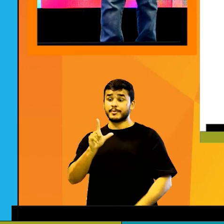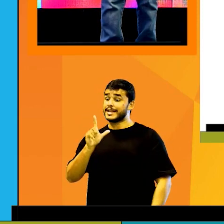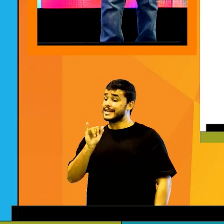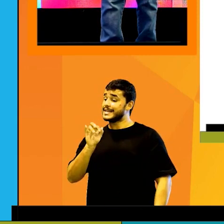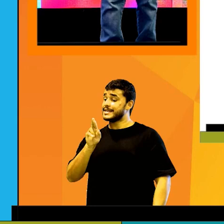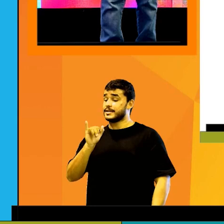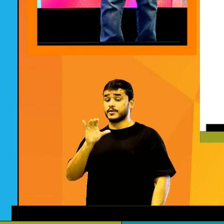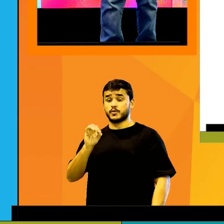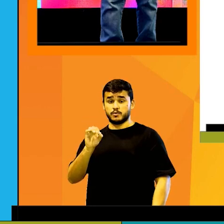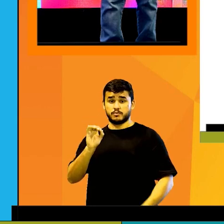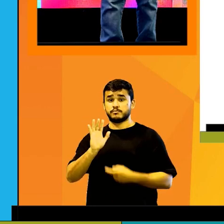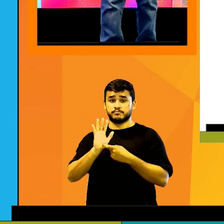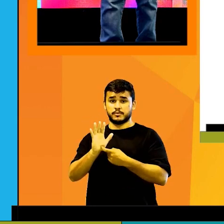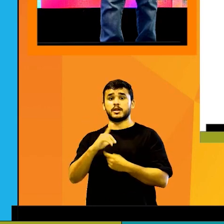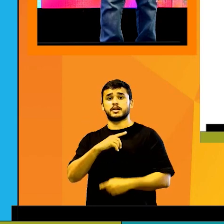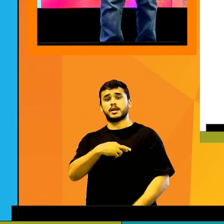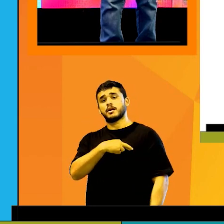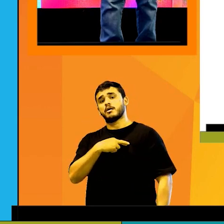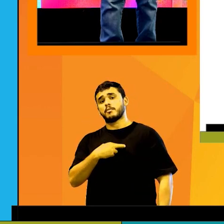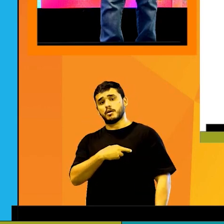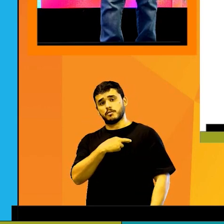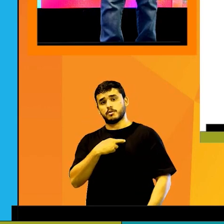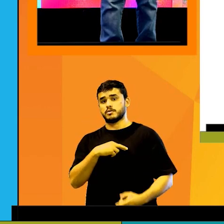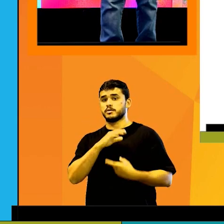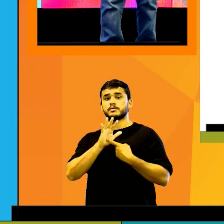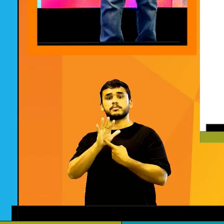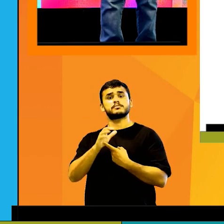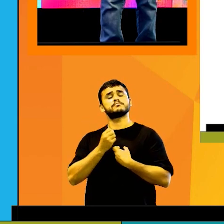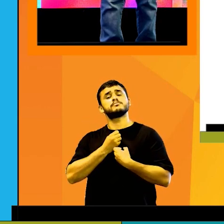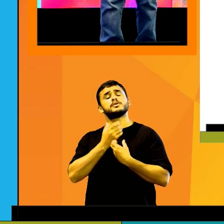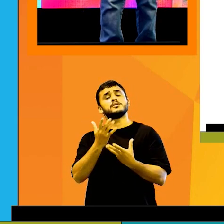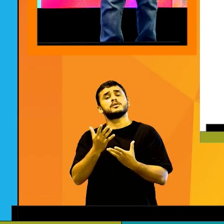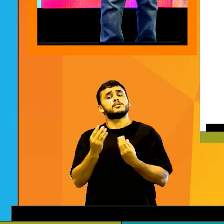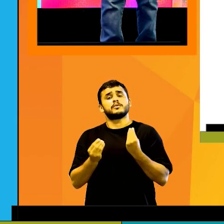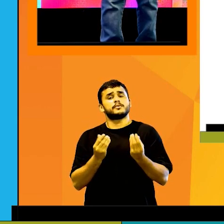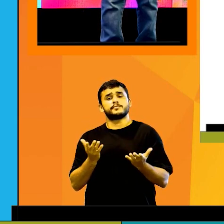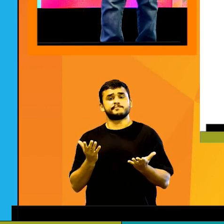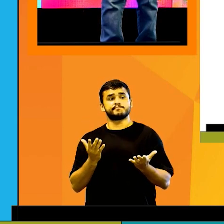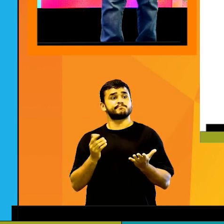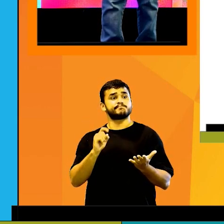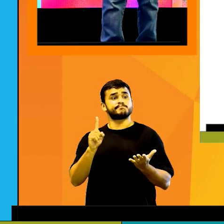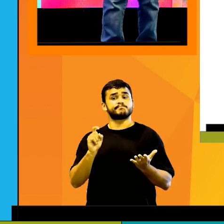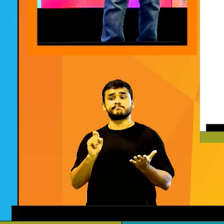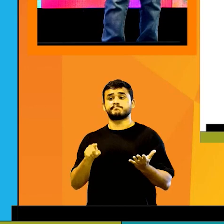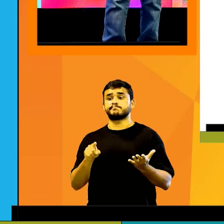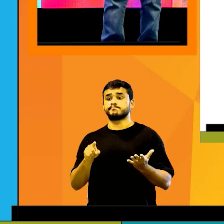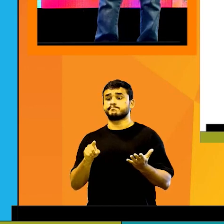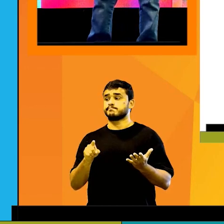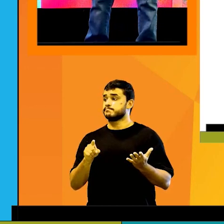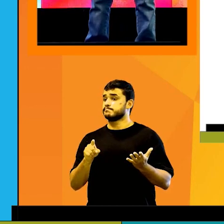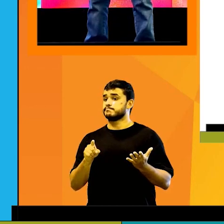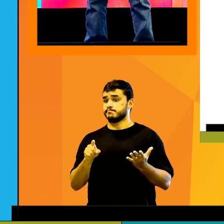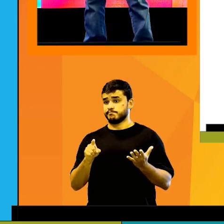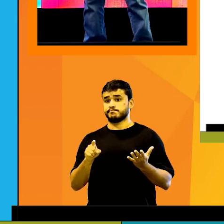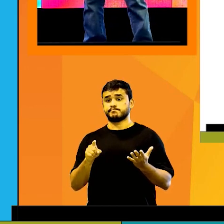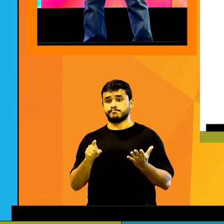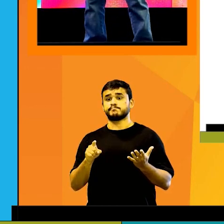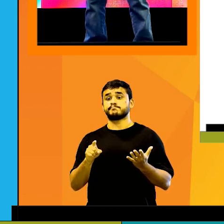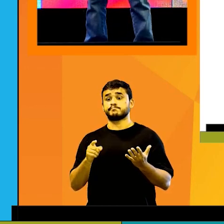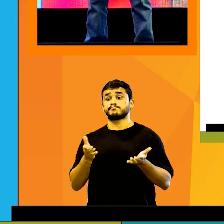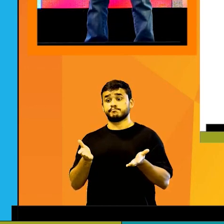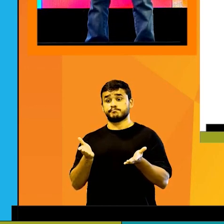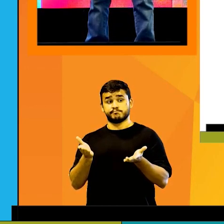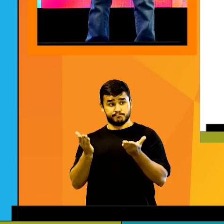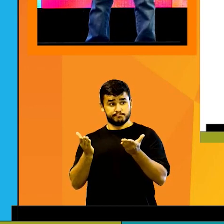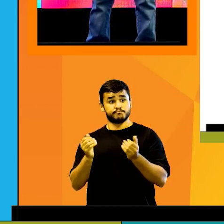lirismo romântico se expressa, é demonstrado através de que forma? Então, 2 minutinhos para